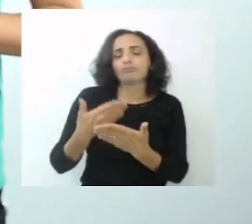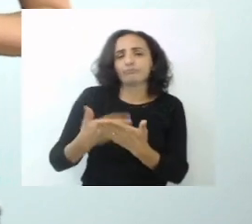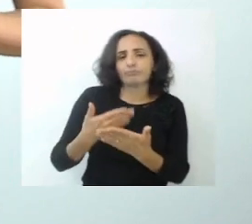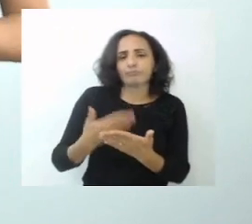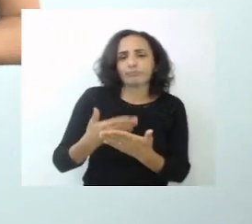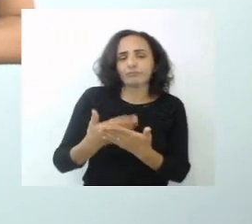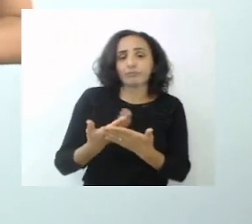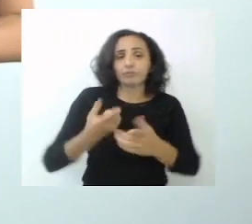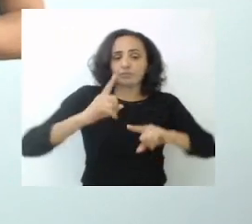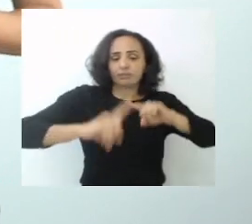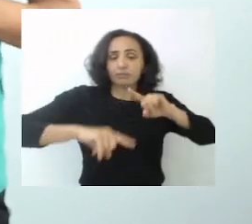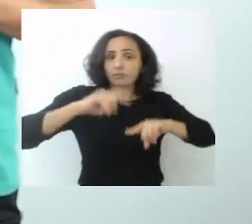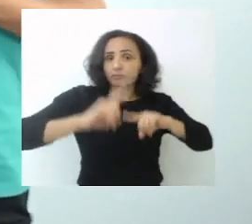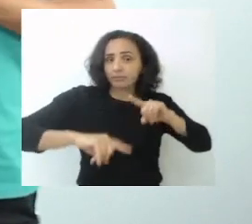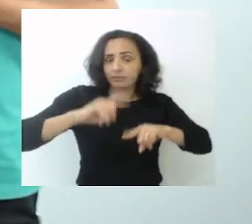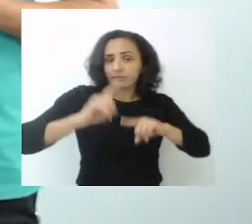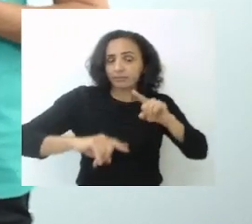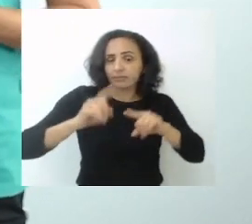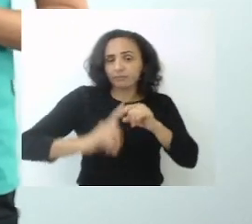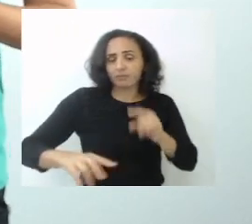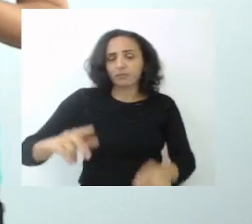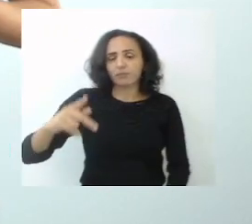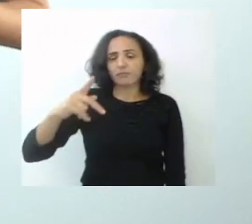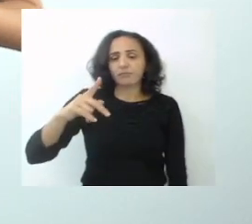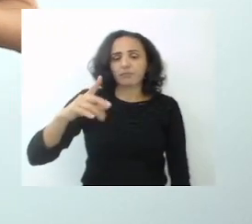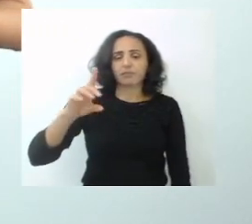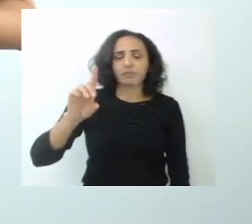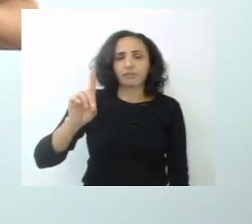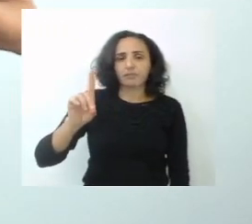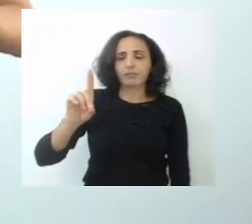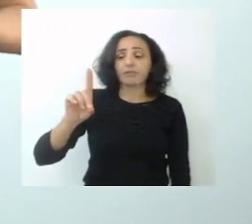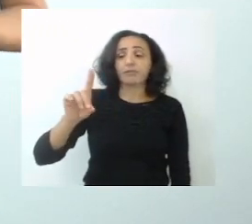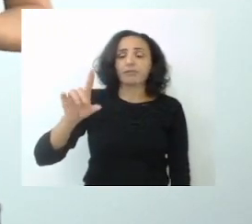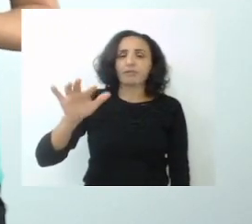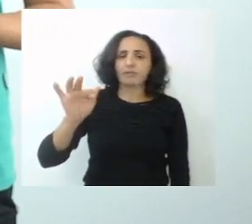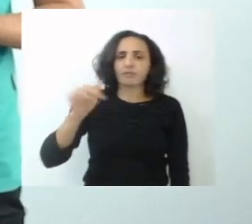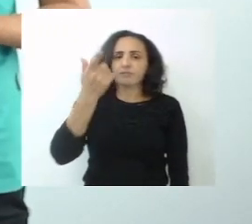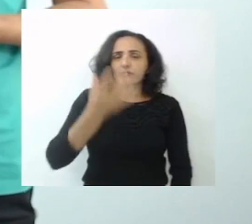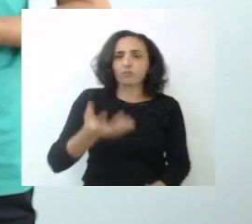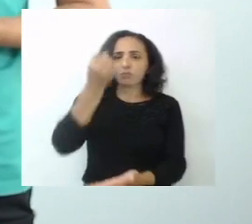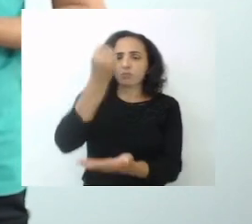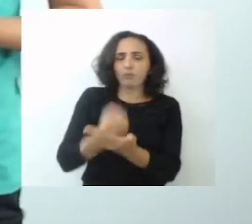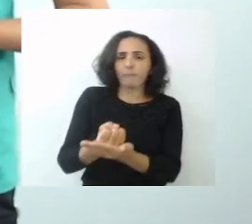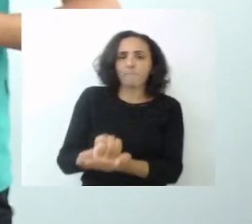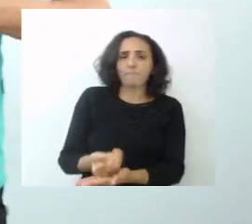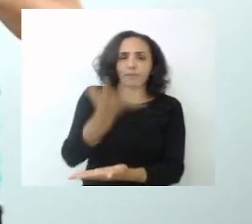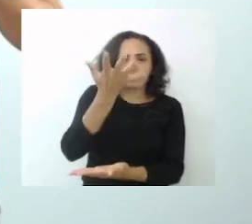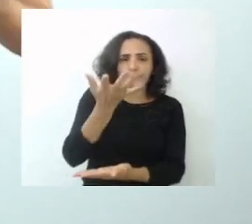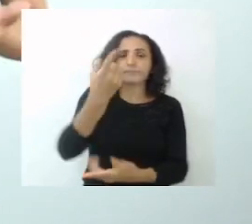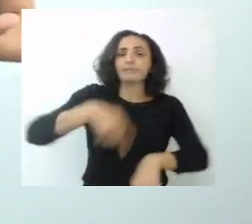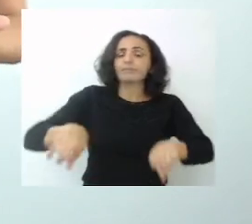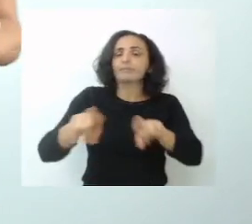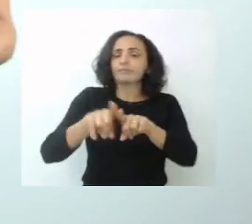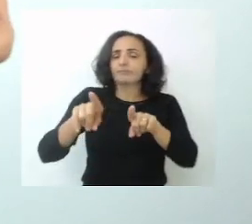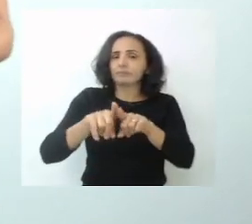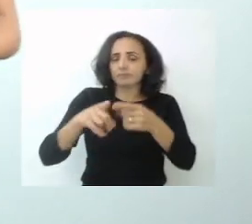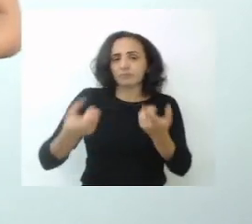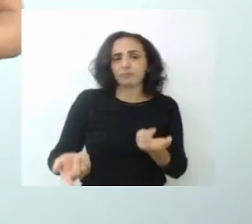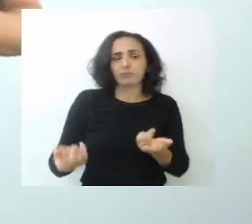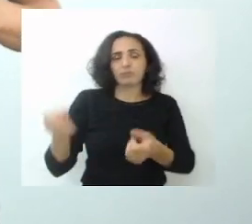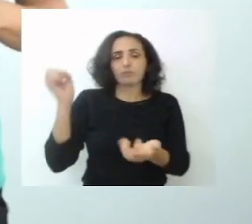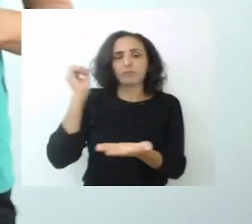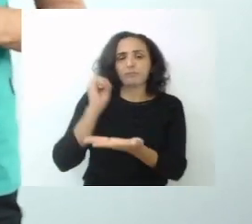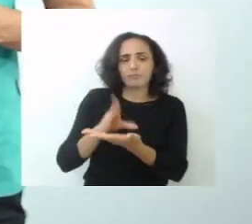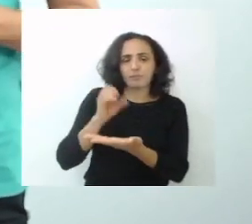está disponível em PDF e em podcast para você consultar. O fascículo do